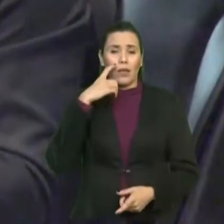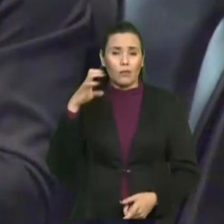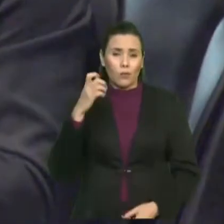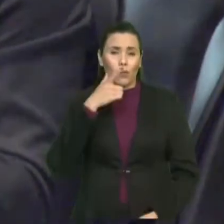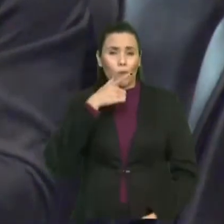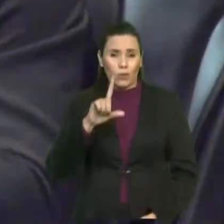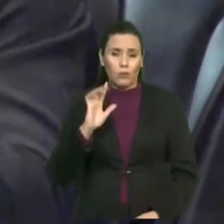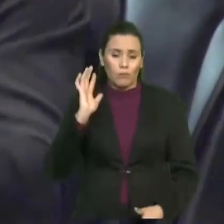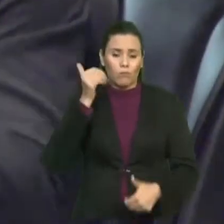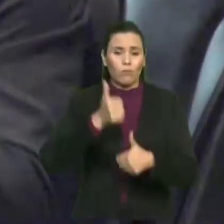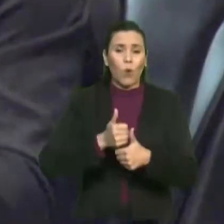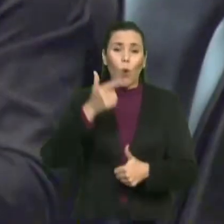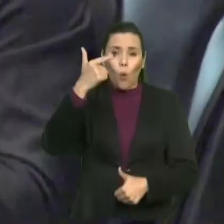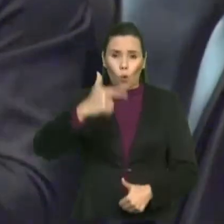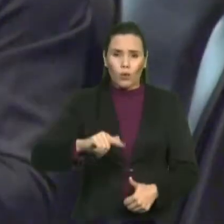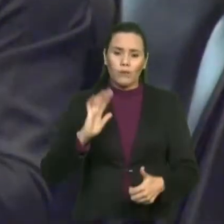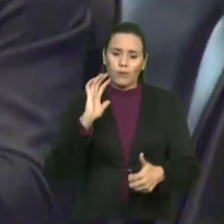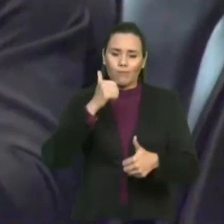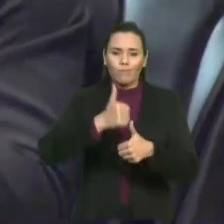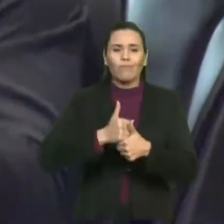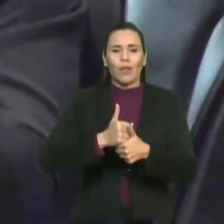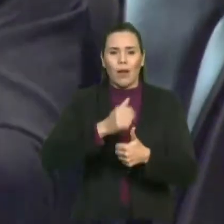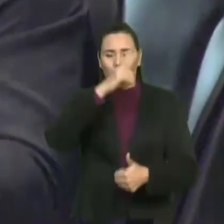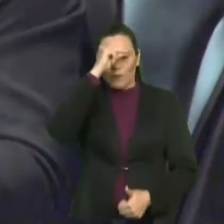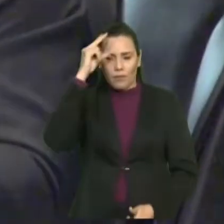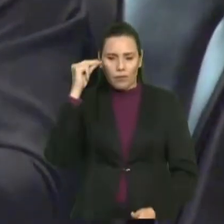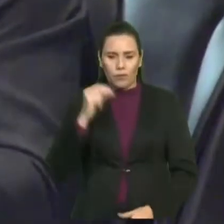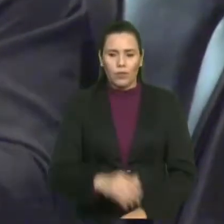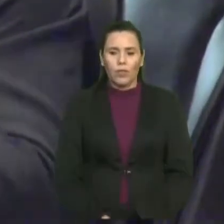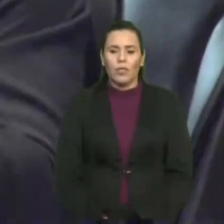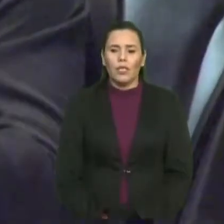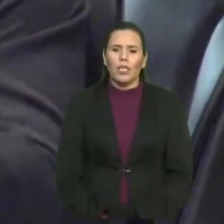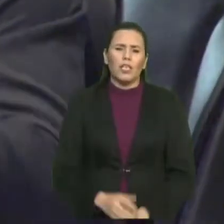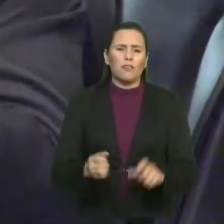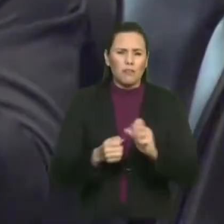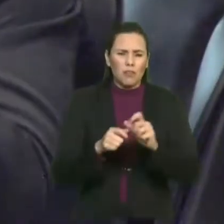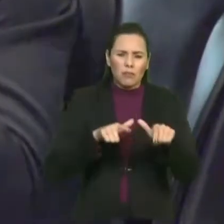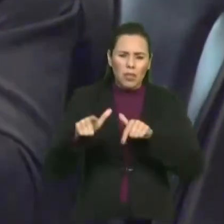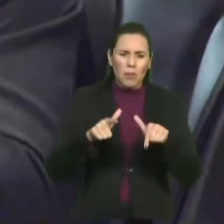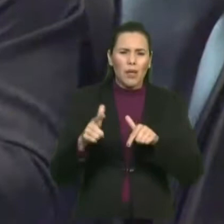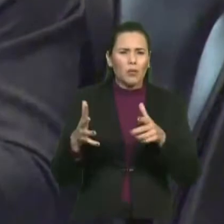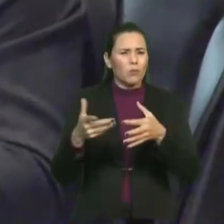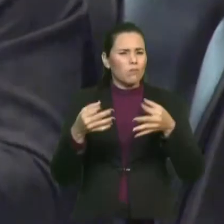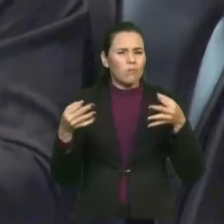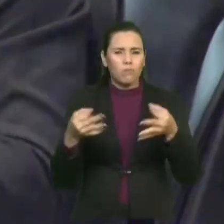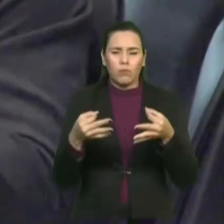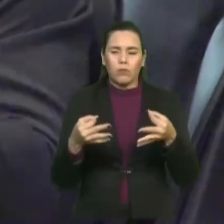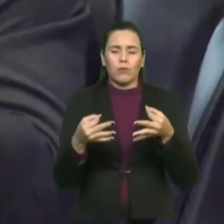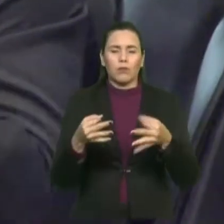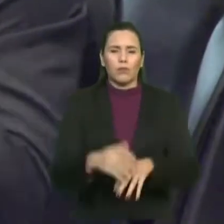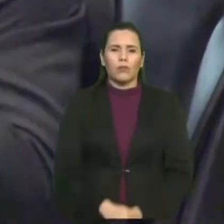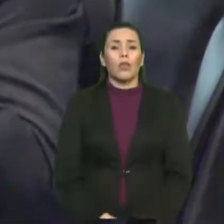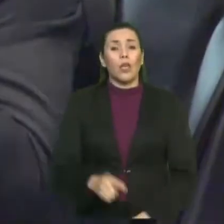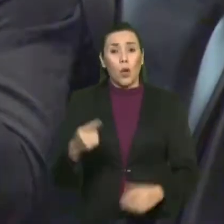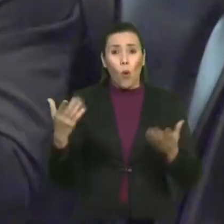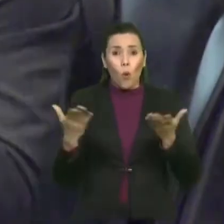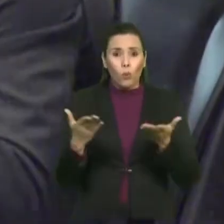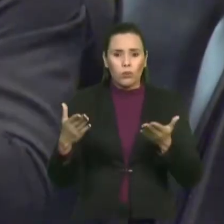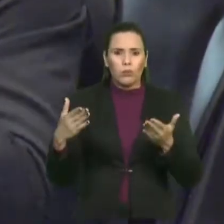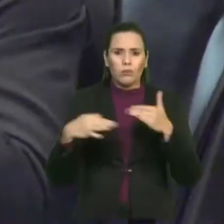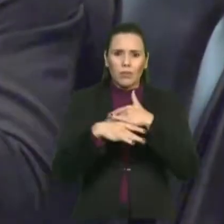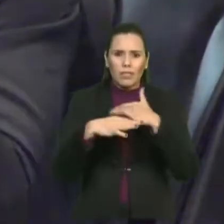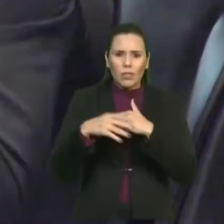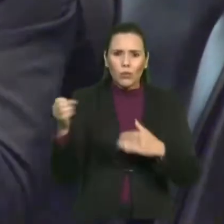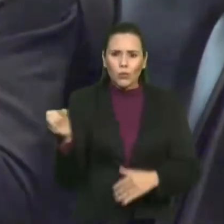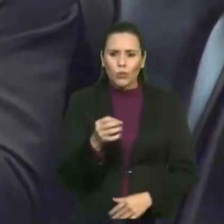e hoje, depois de praticamente 8 anos, ele entrega uma nova cidade. Uma cidade que ainda tem os seus problemas, mas que ele deu uma